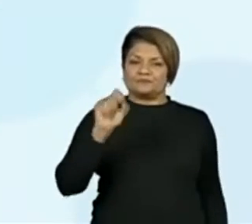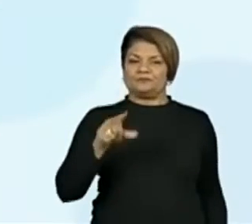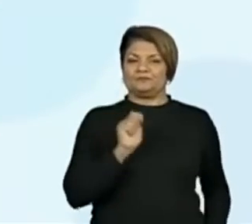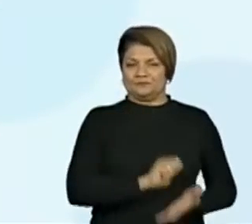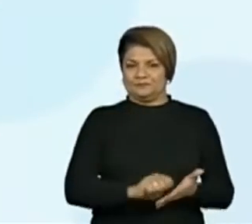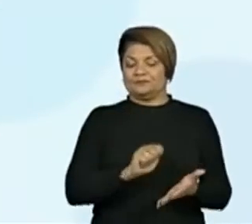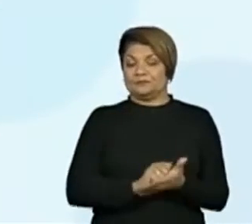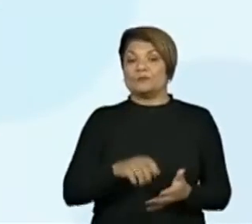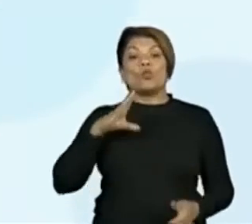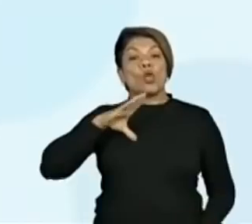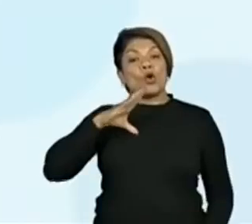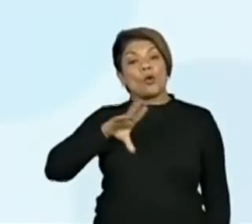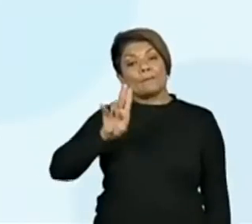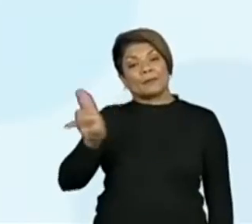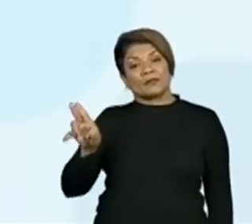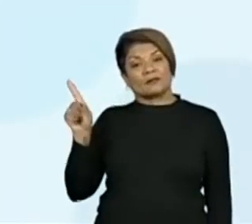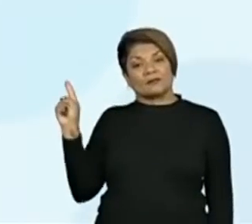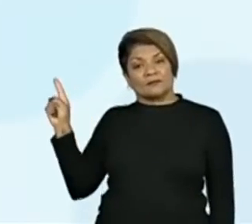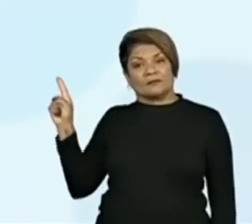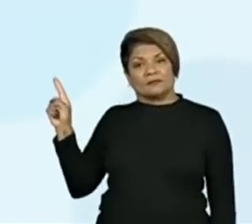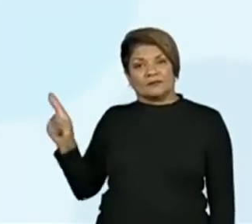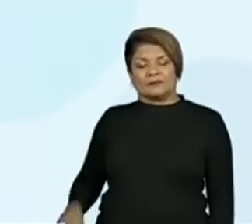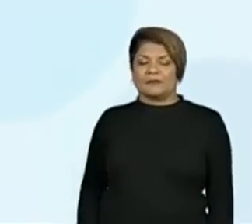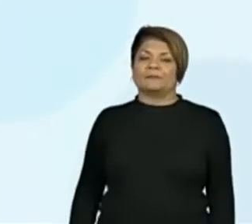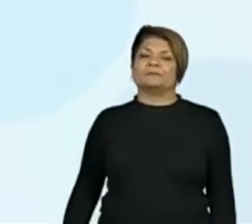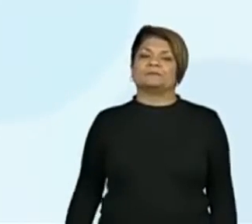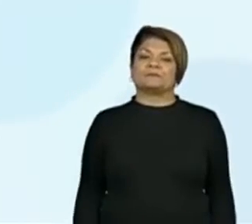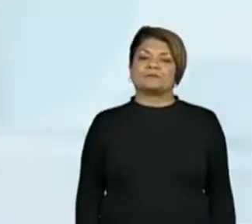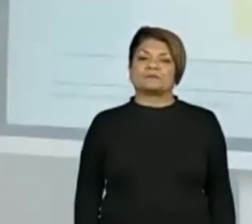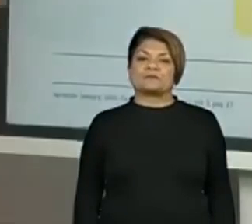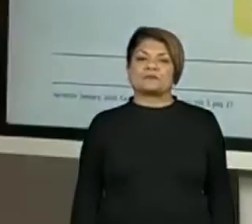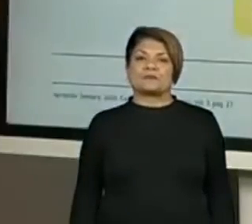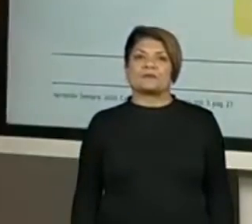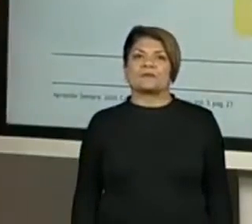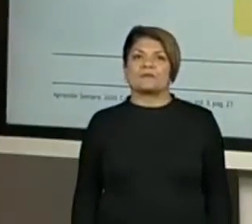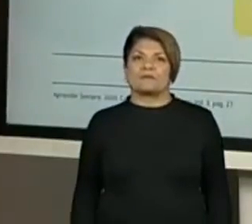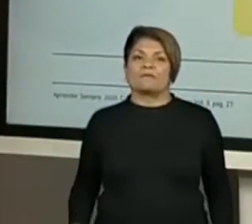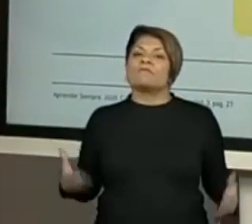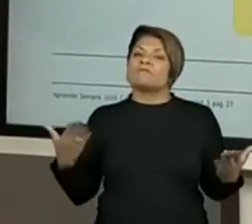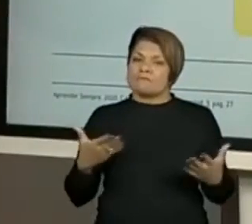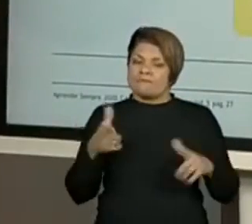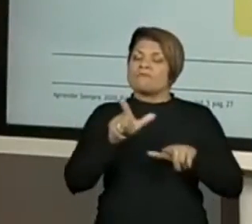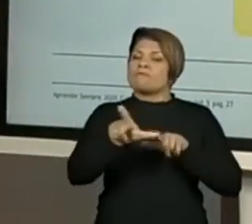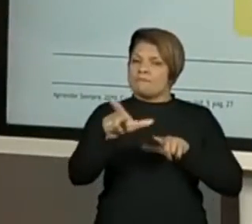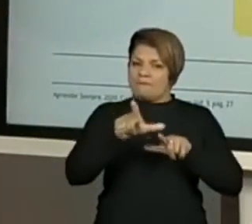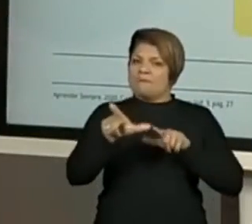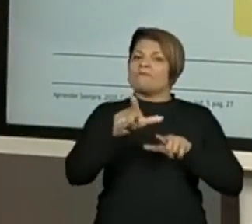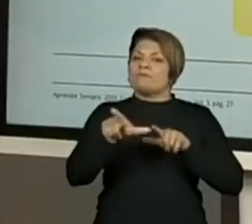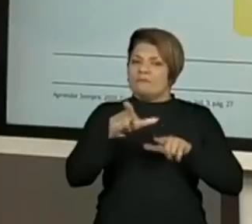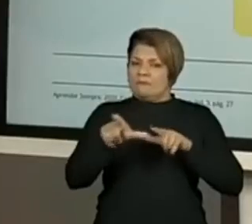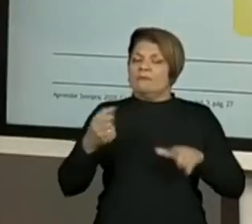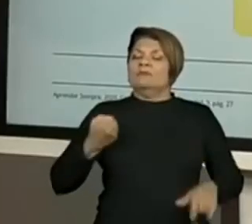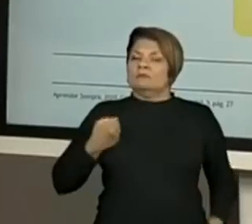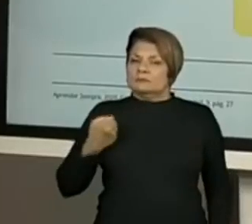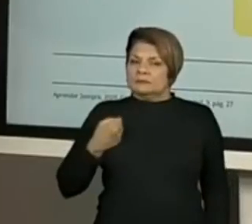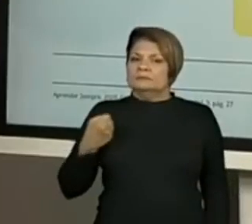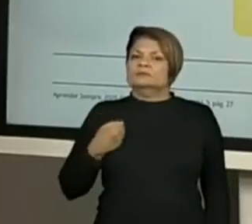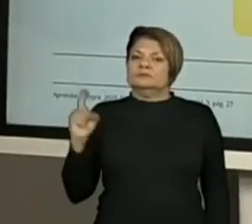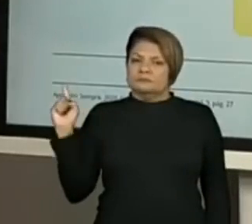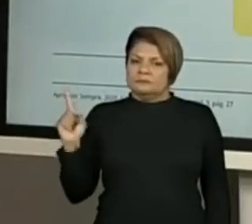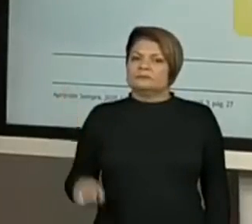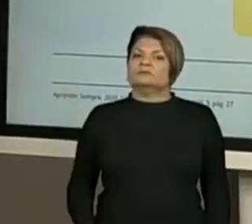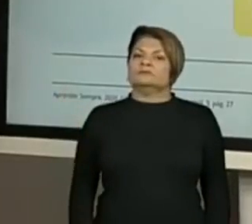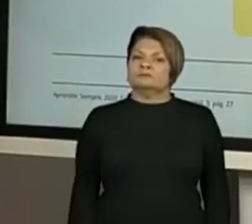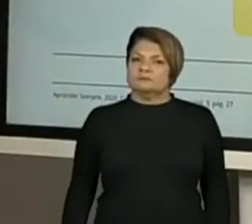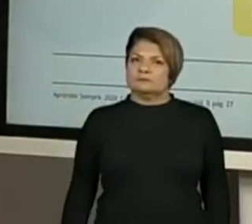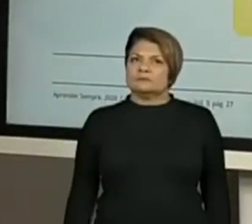bom? Nós vamos escrever por extenso, agora sim com letras, esses números, tá?